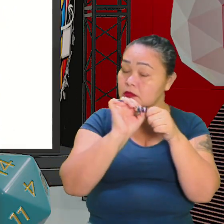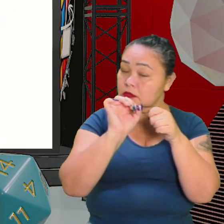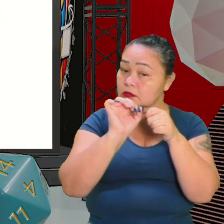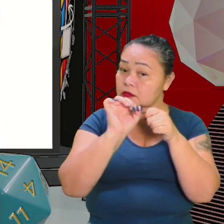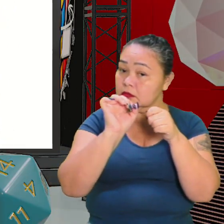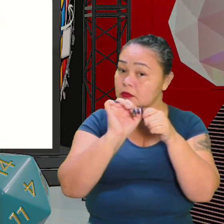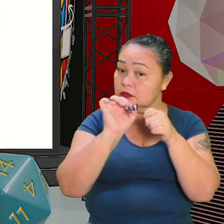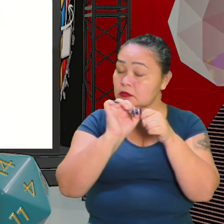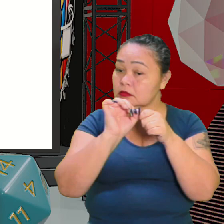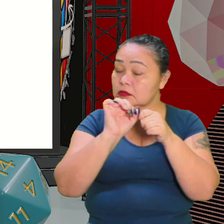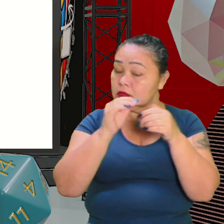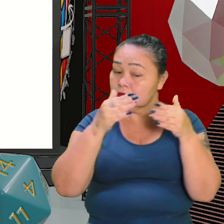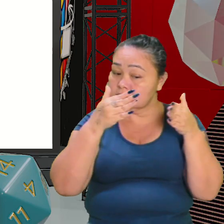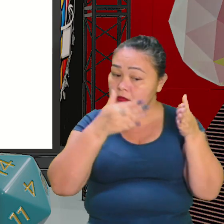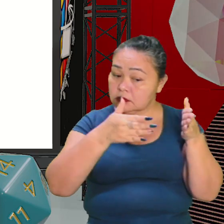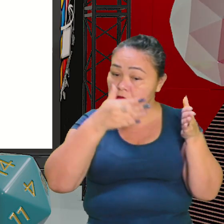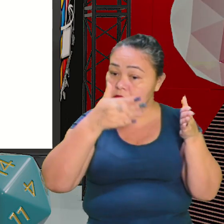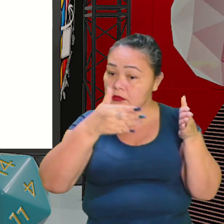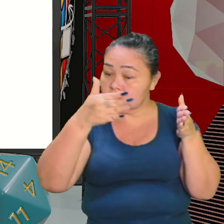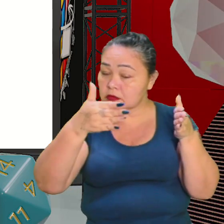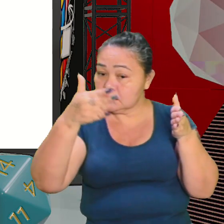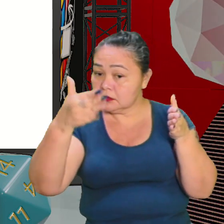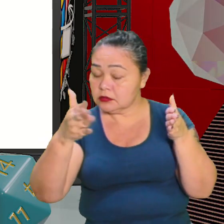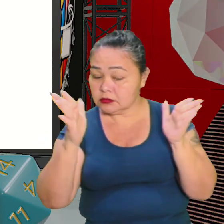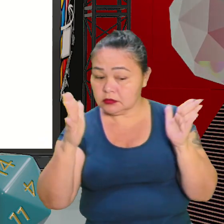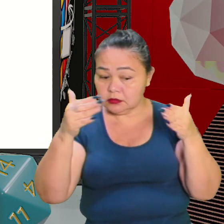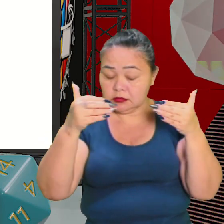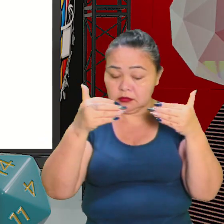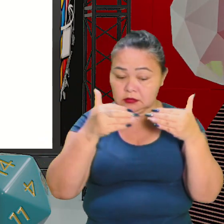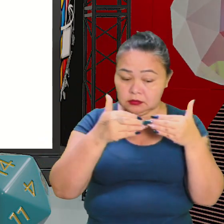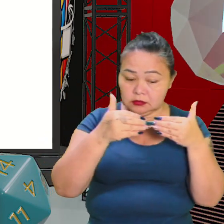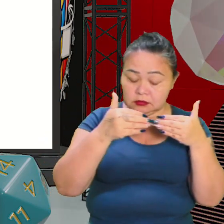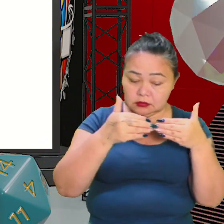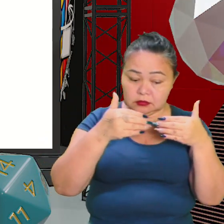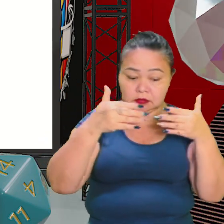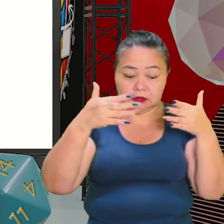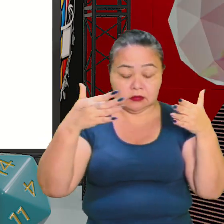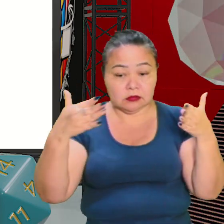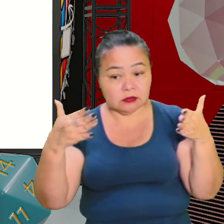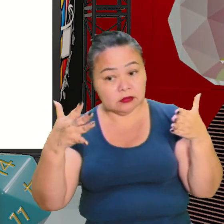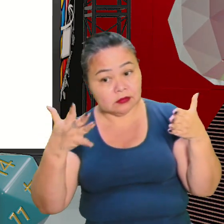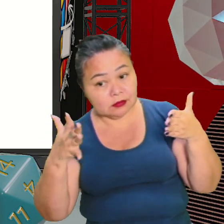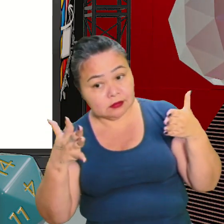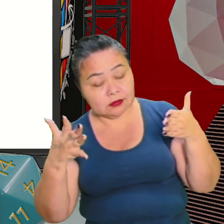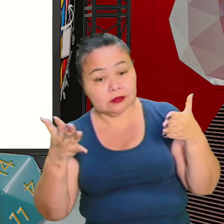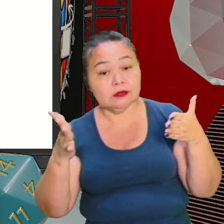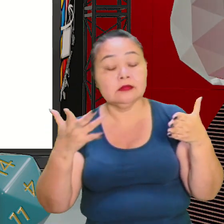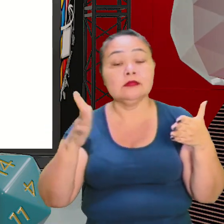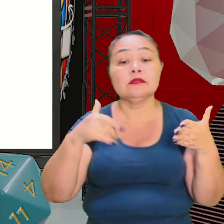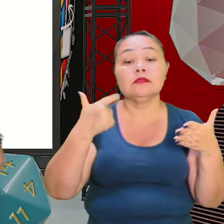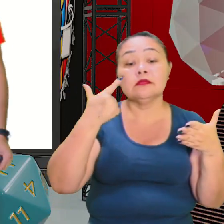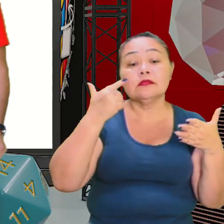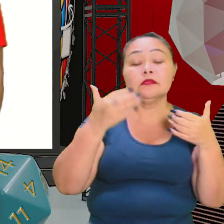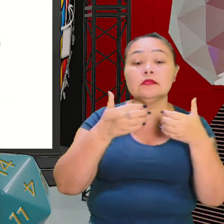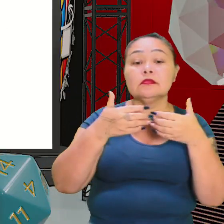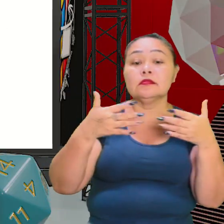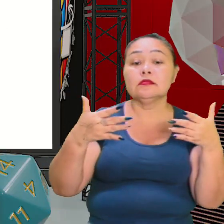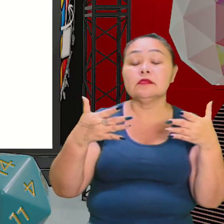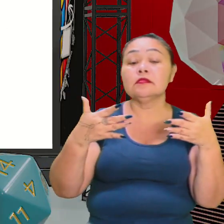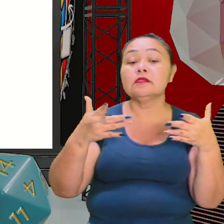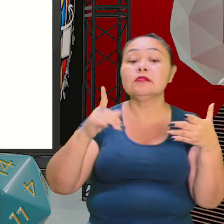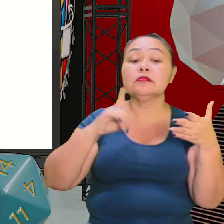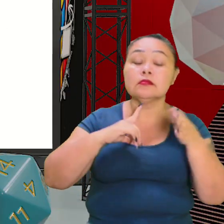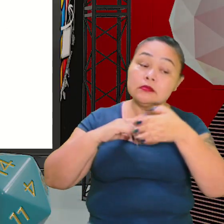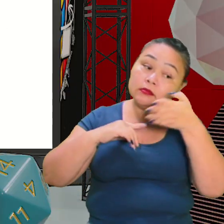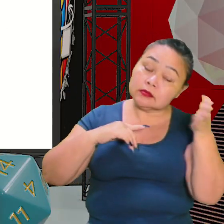maneira de intervalos, fechado, aberto, semiaberto. Semiaberto é o quê? É